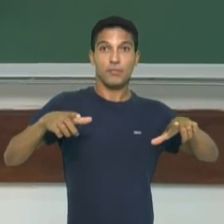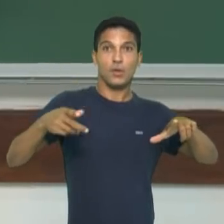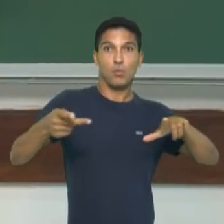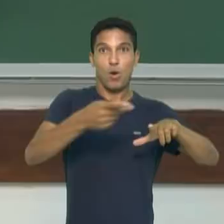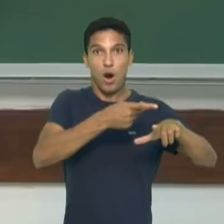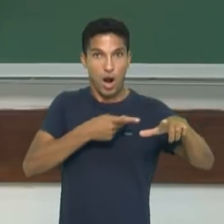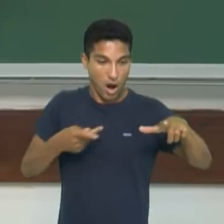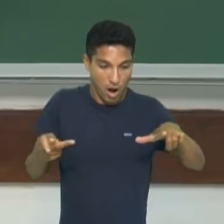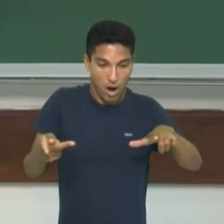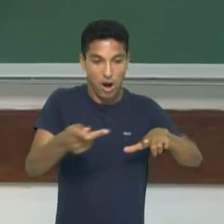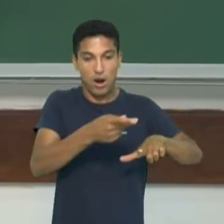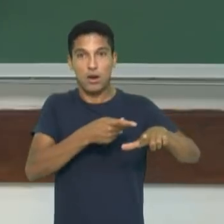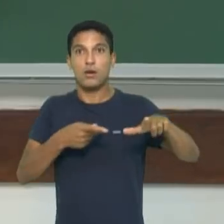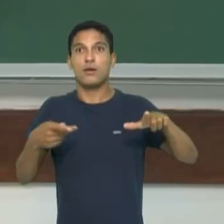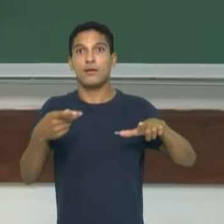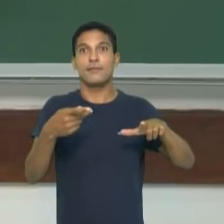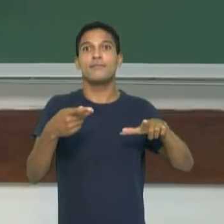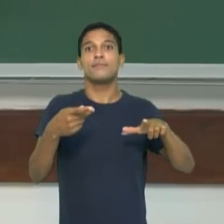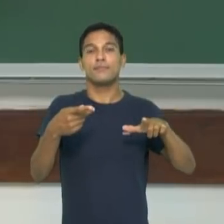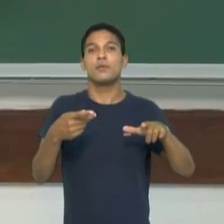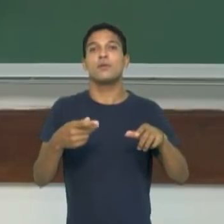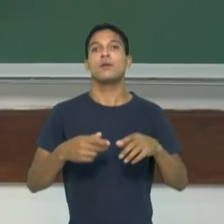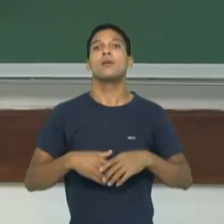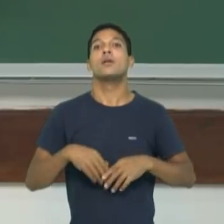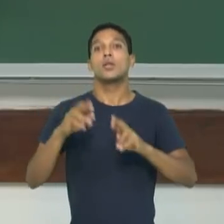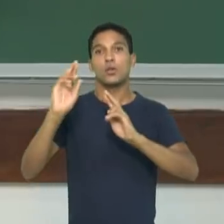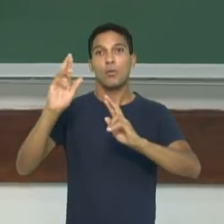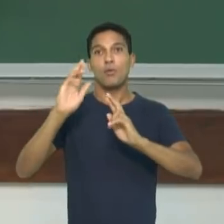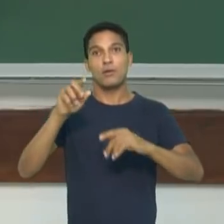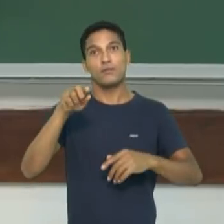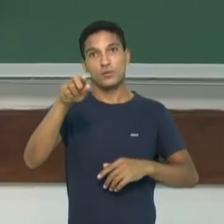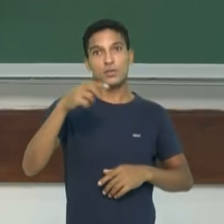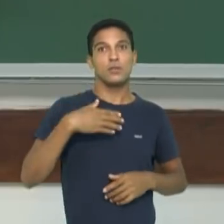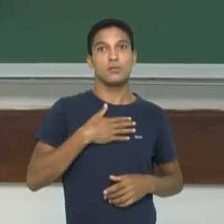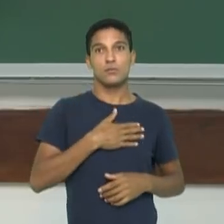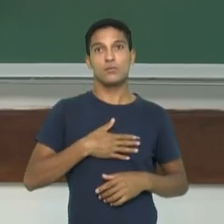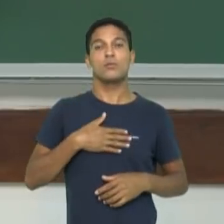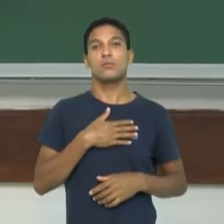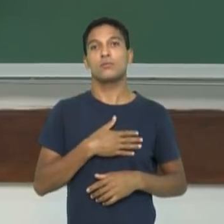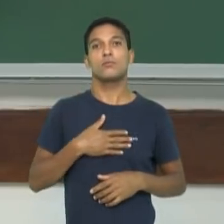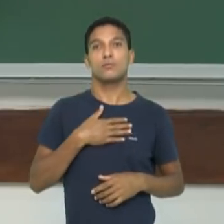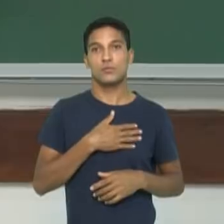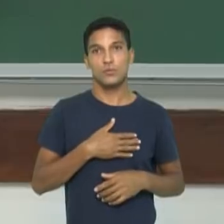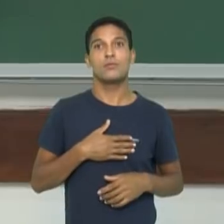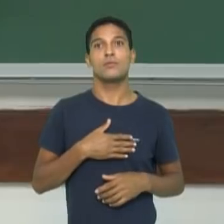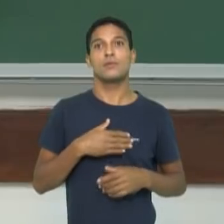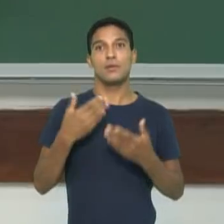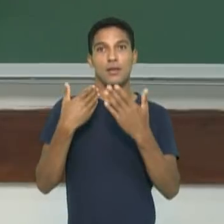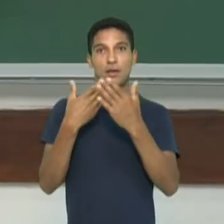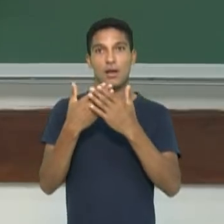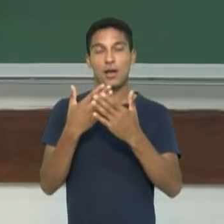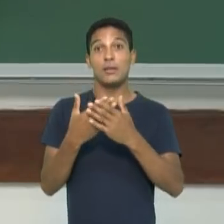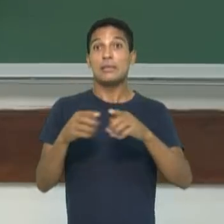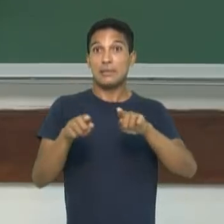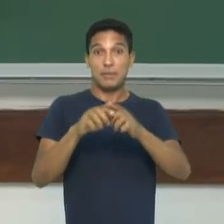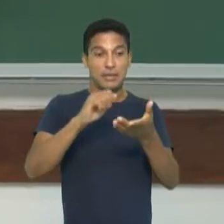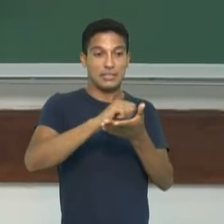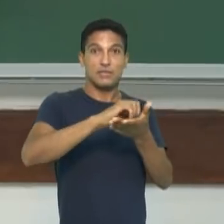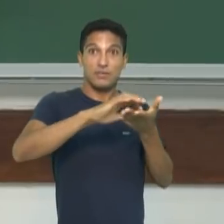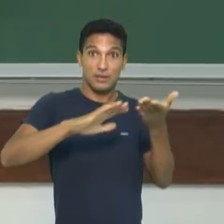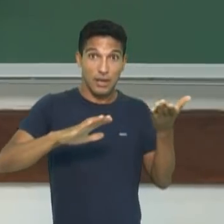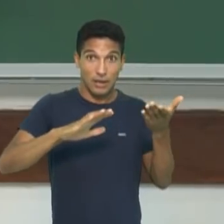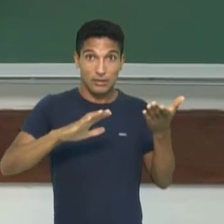da Semana do Conhecimento e as atividades do Classroom valem presença para essa semana